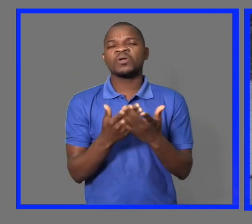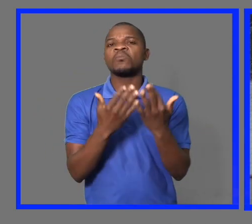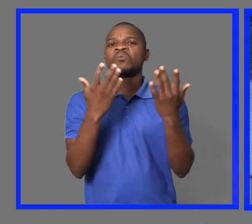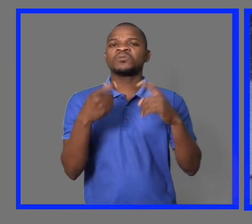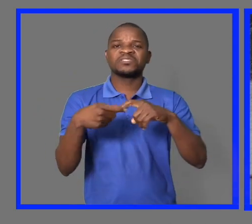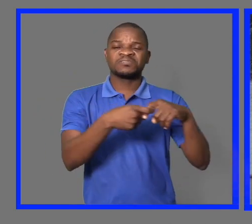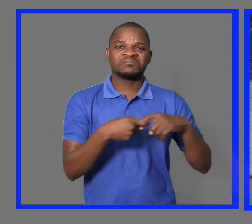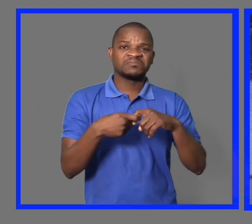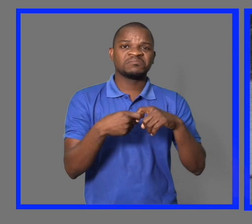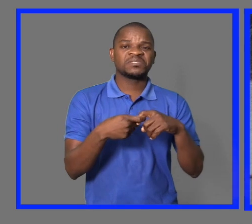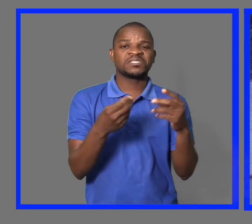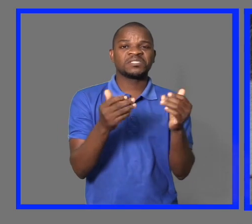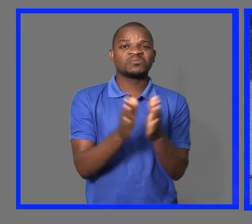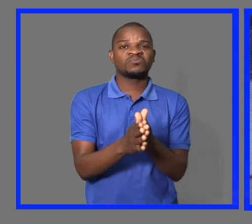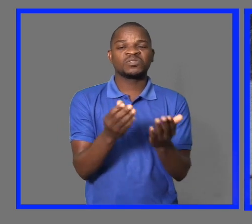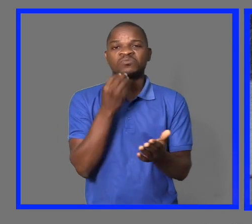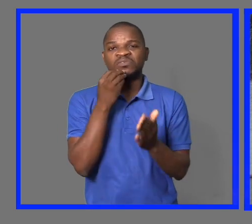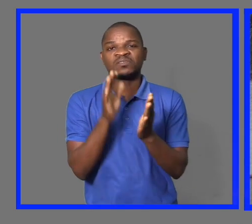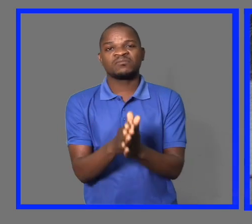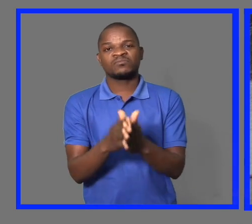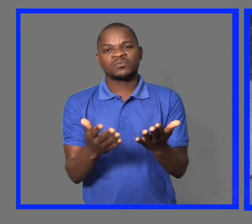muitas famílias passam necessidades.